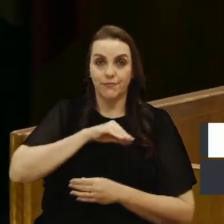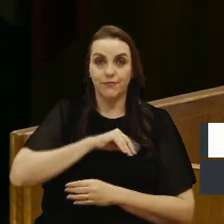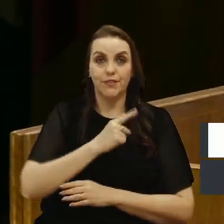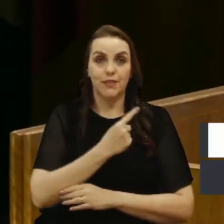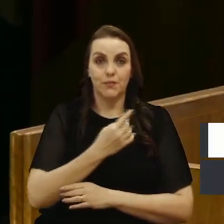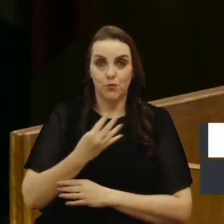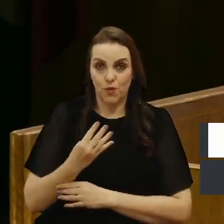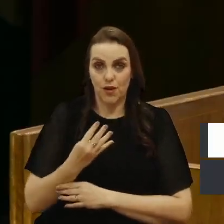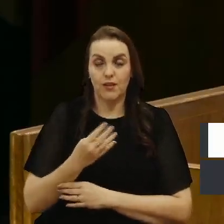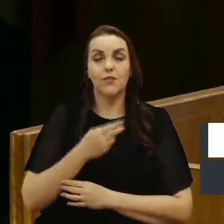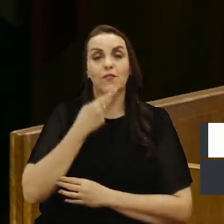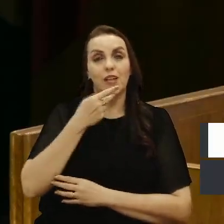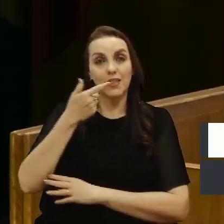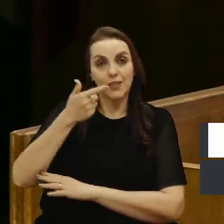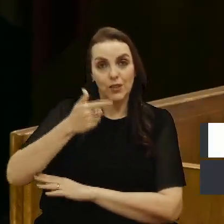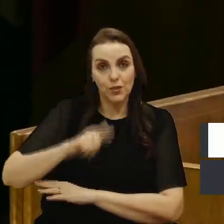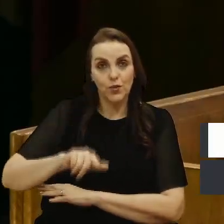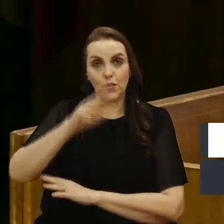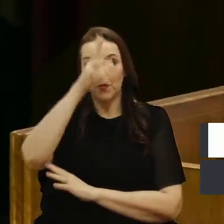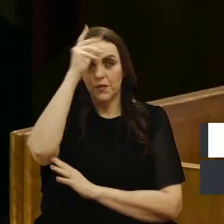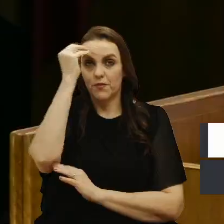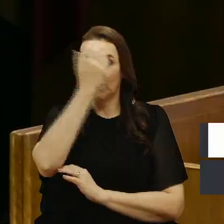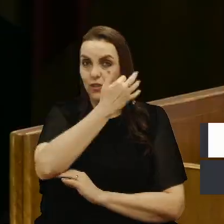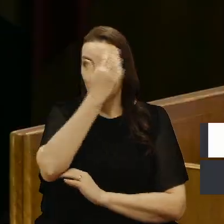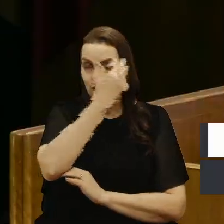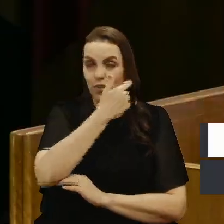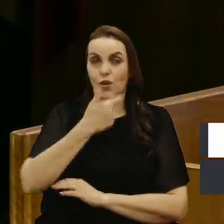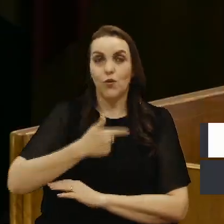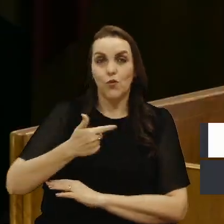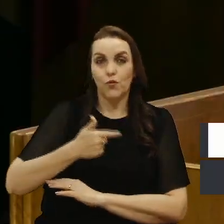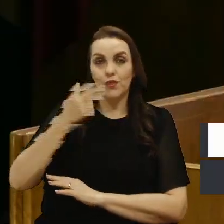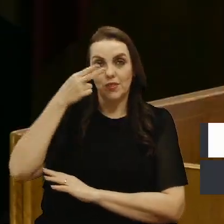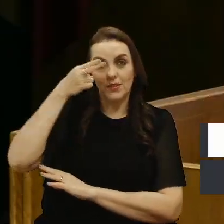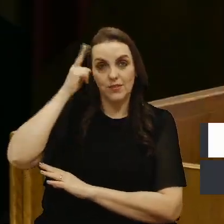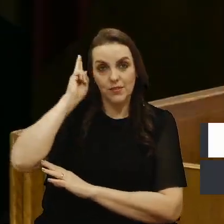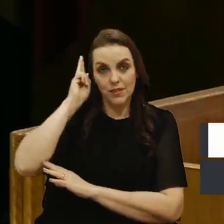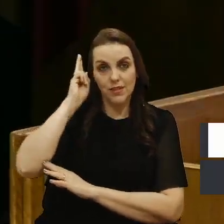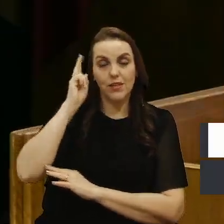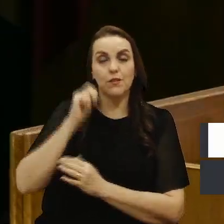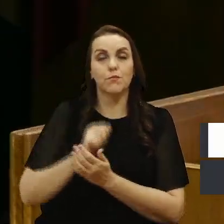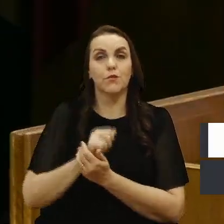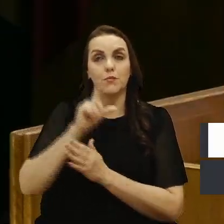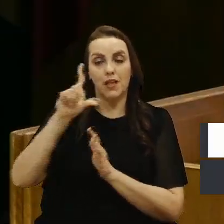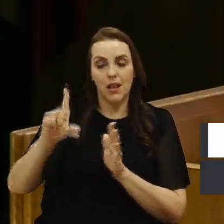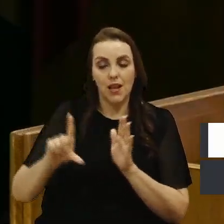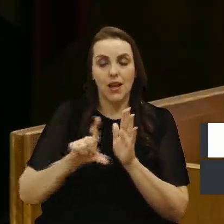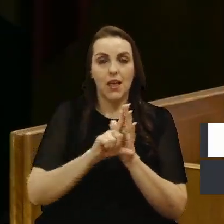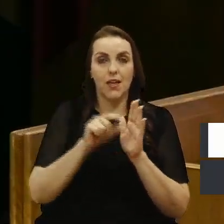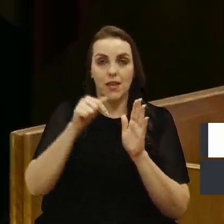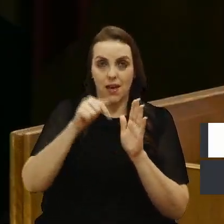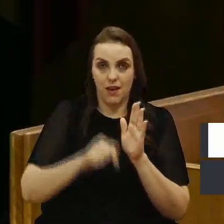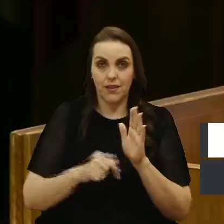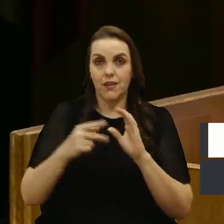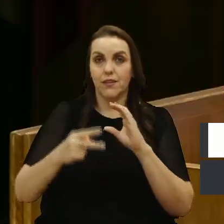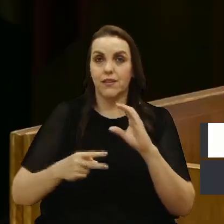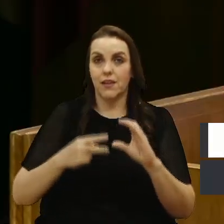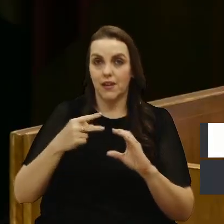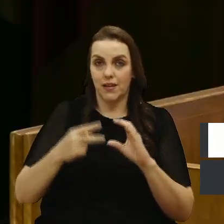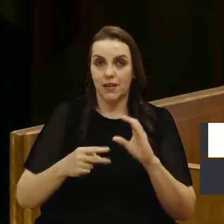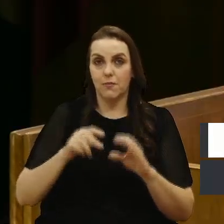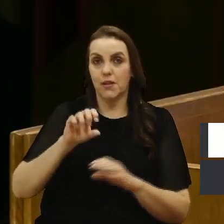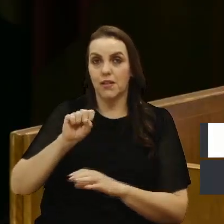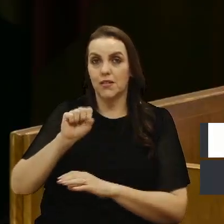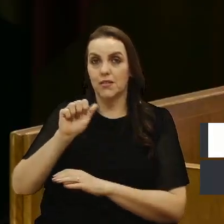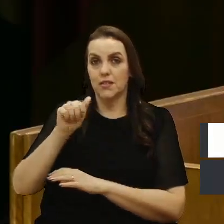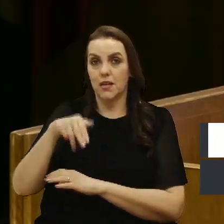o prefeito Adiló e com o vice Néspolo, que mandem uma lei para essa casa, a Samanta, que é a nossa presidente